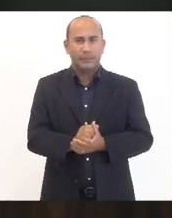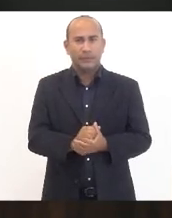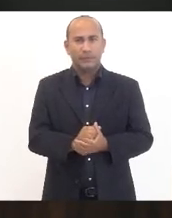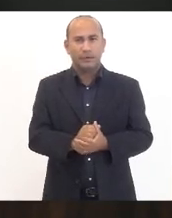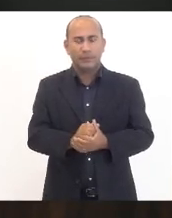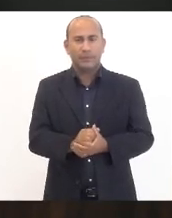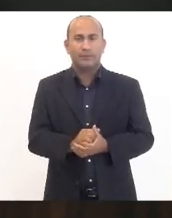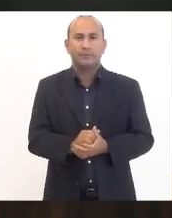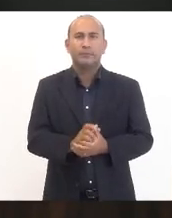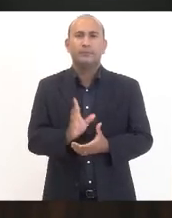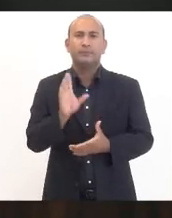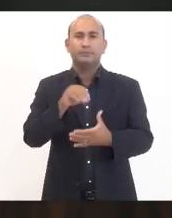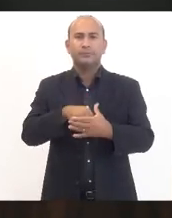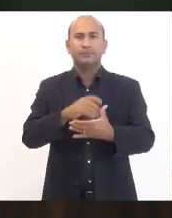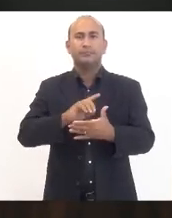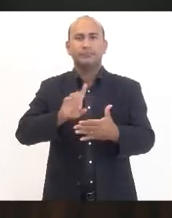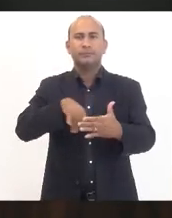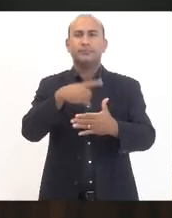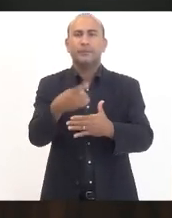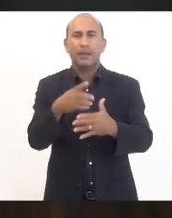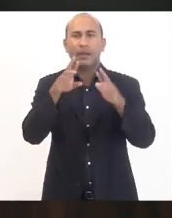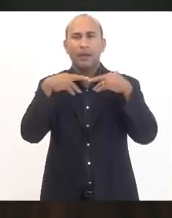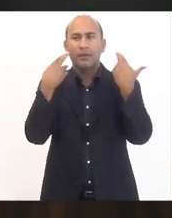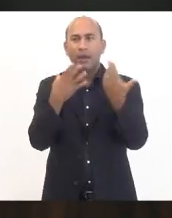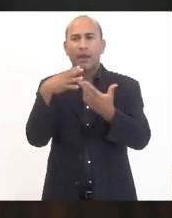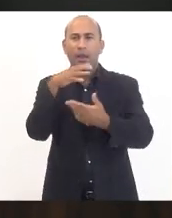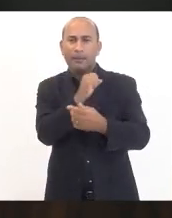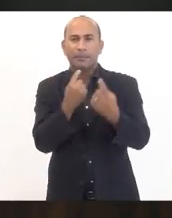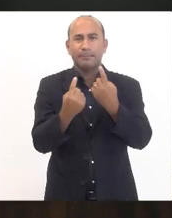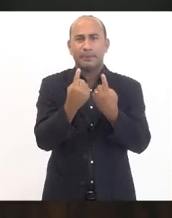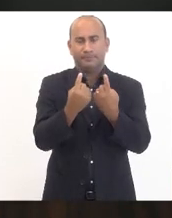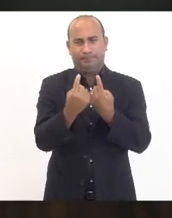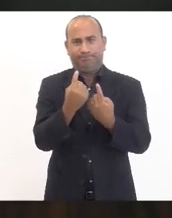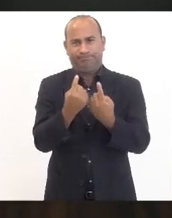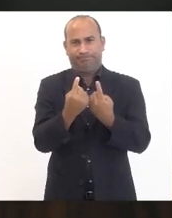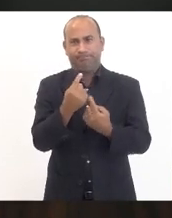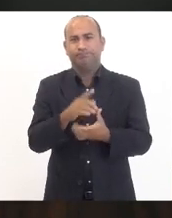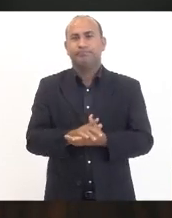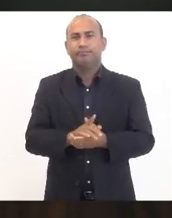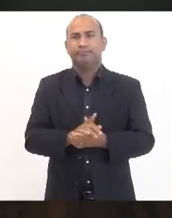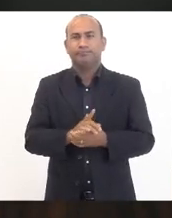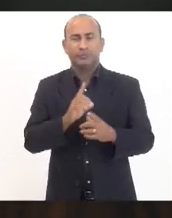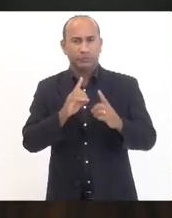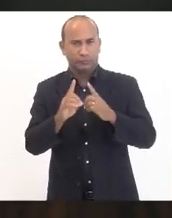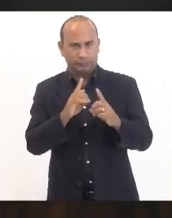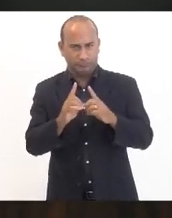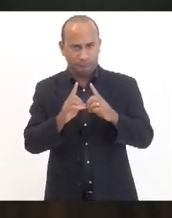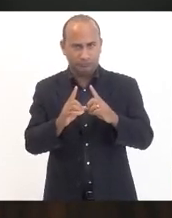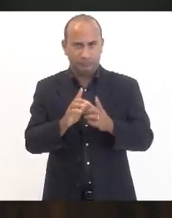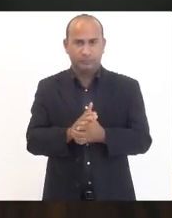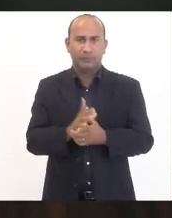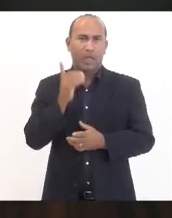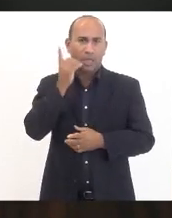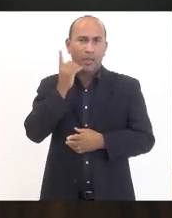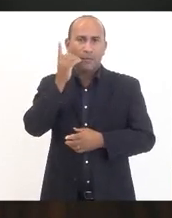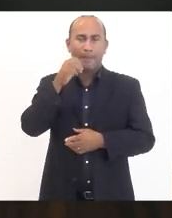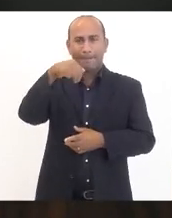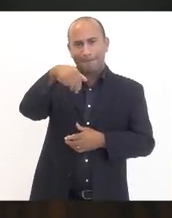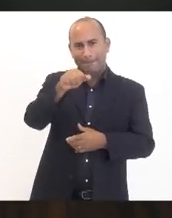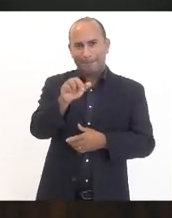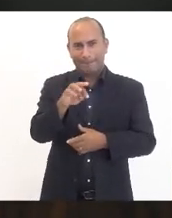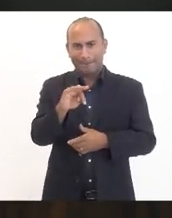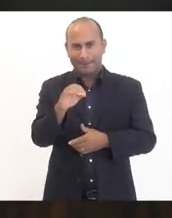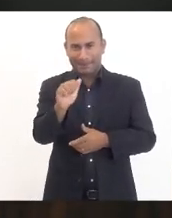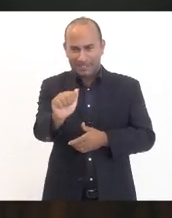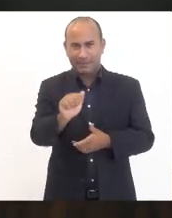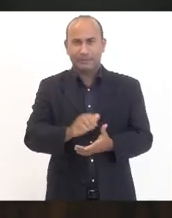47 do Regimento Interno, em tramitação ordinária, em primeira discussão, projeto de lei 2203 de 16, de autoria da deputada Marta